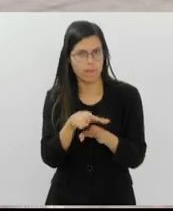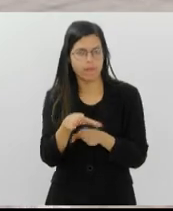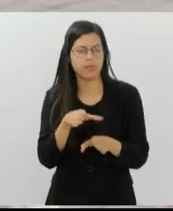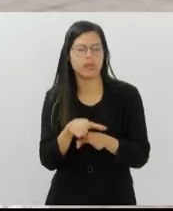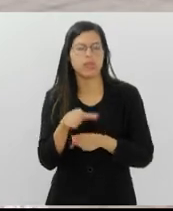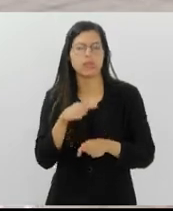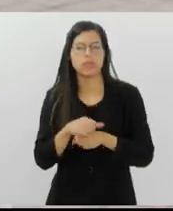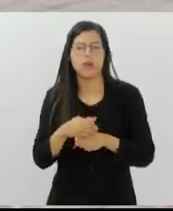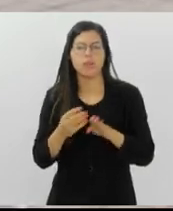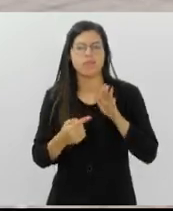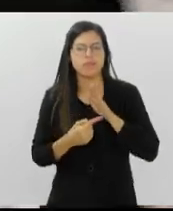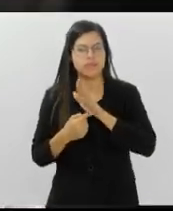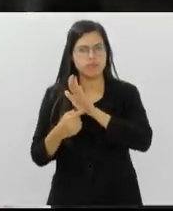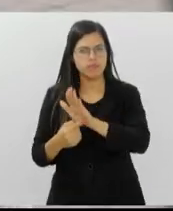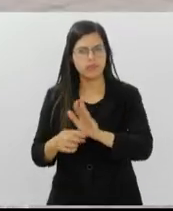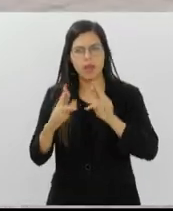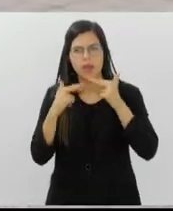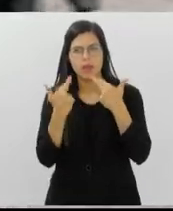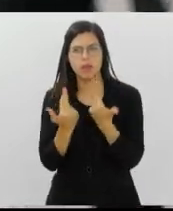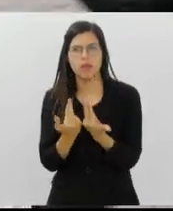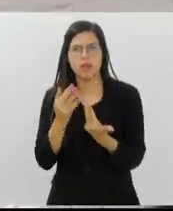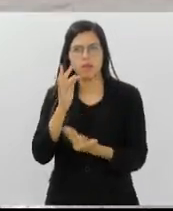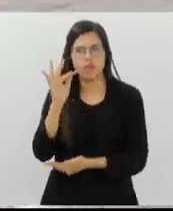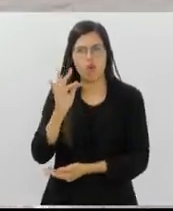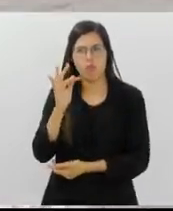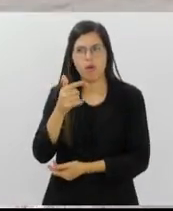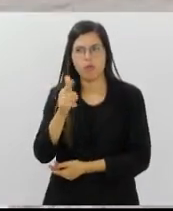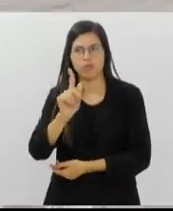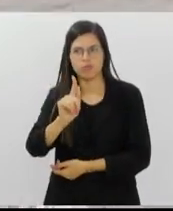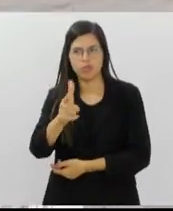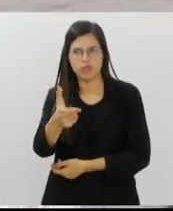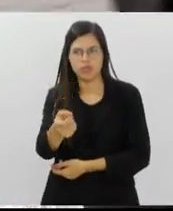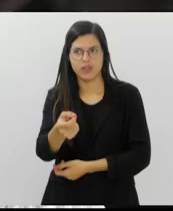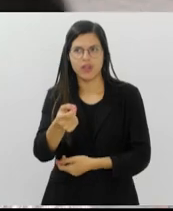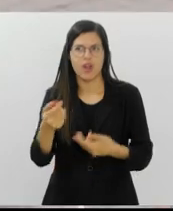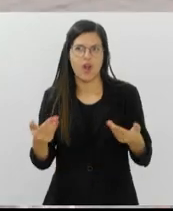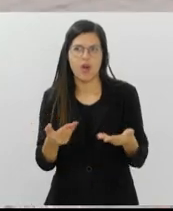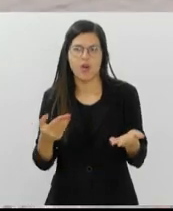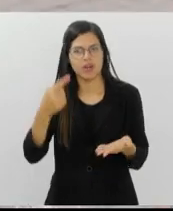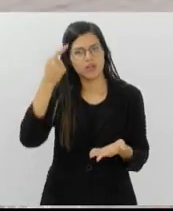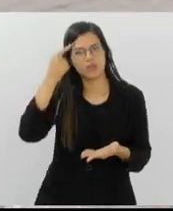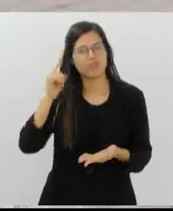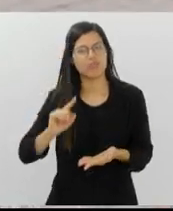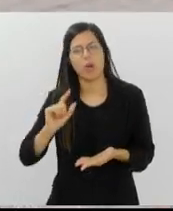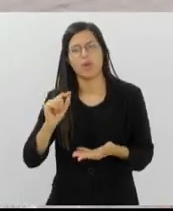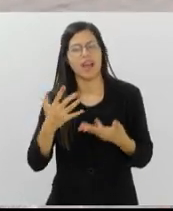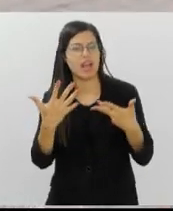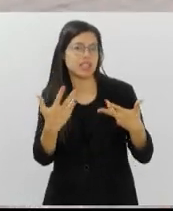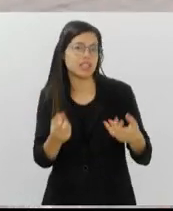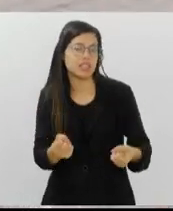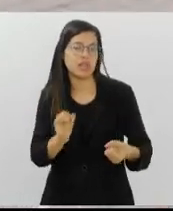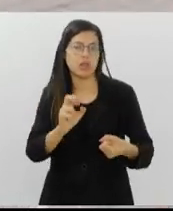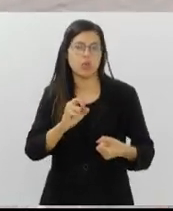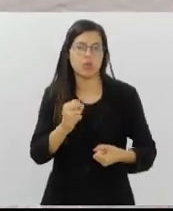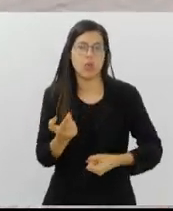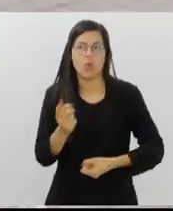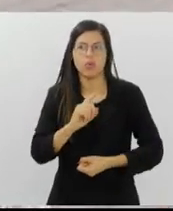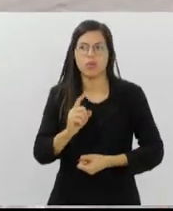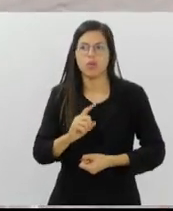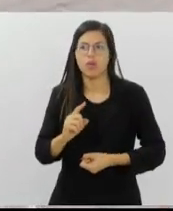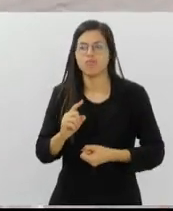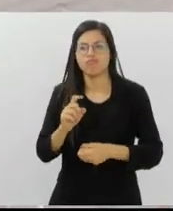recomendações e apresentamos numa reunião formal ao G20. Agora, a gente não sabe o que vai ser incorporado ou não ainda. A gente espera o